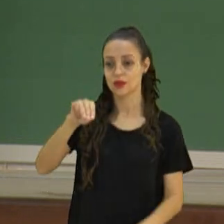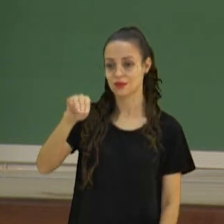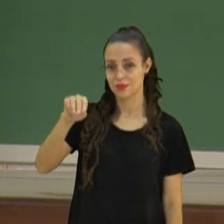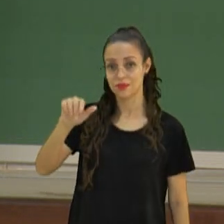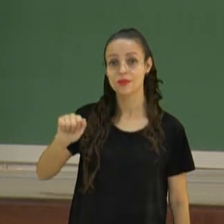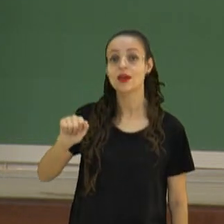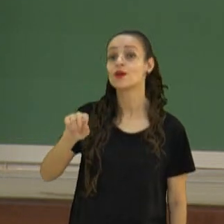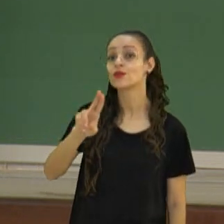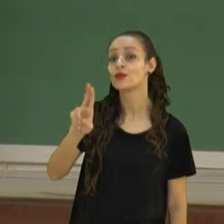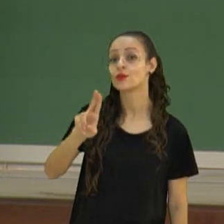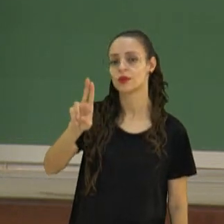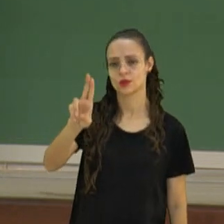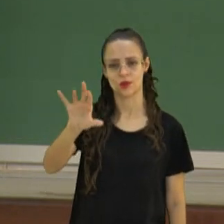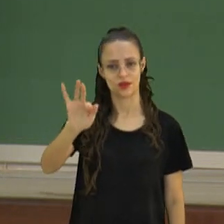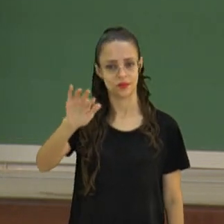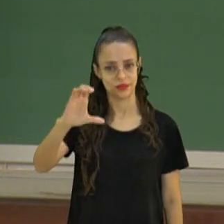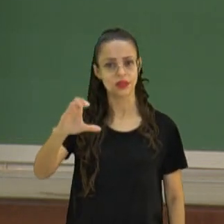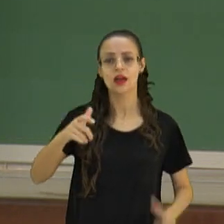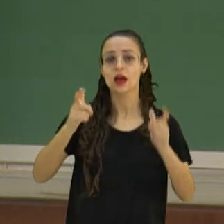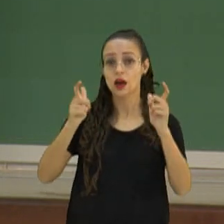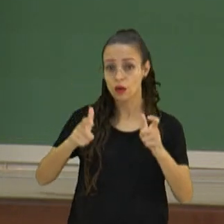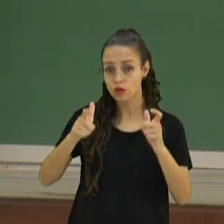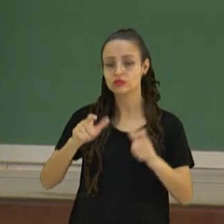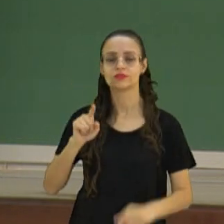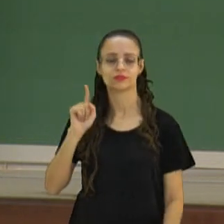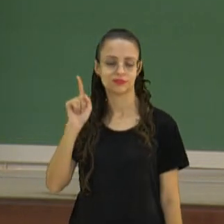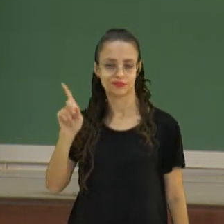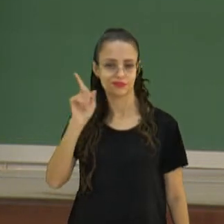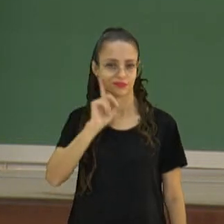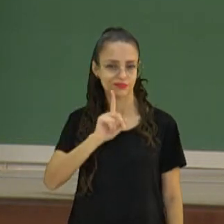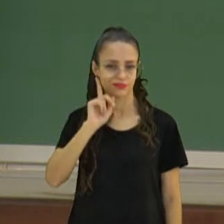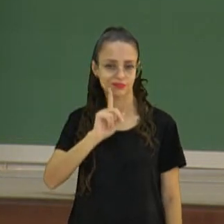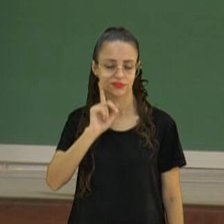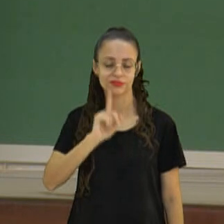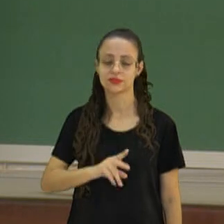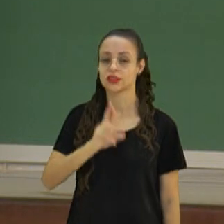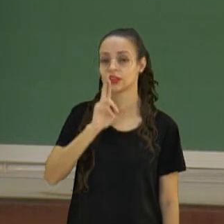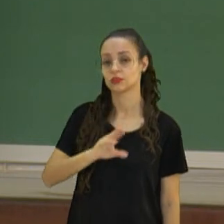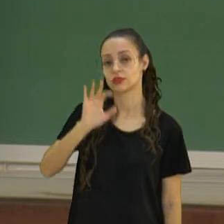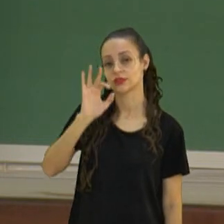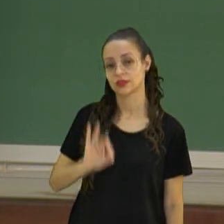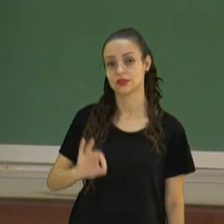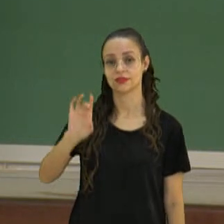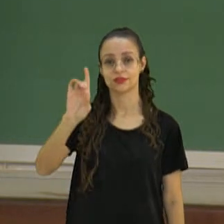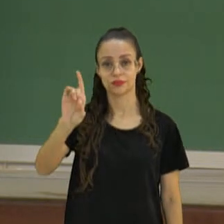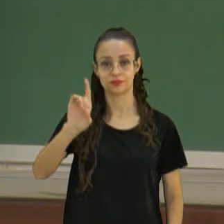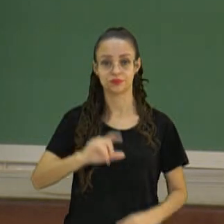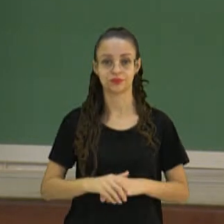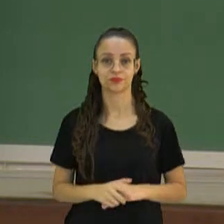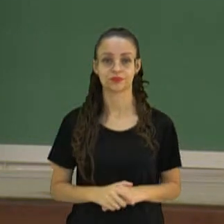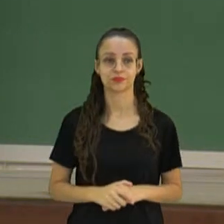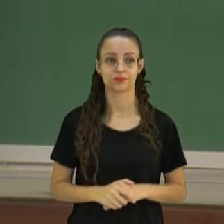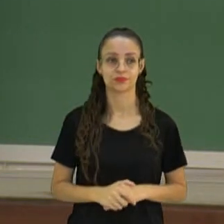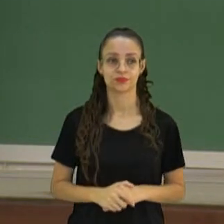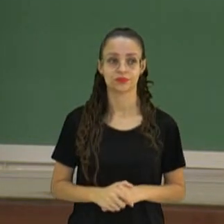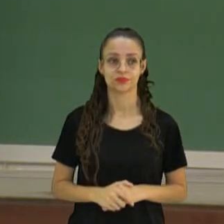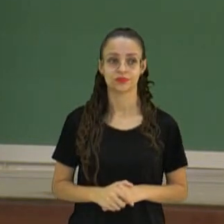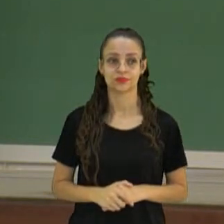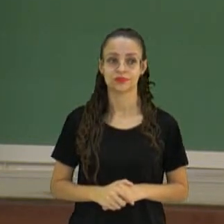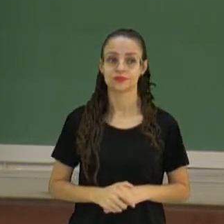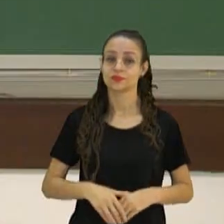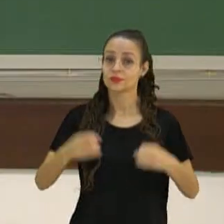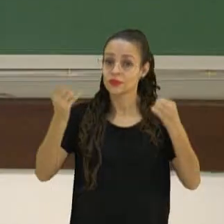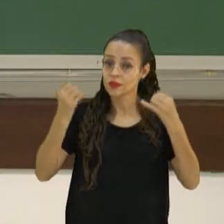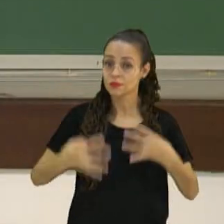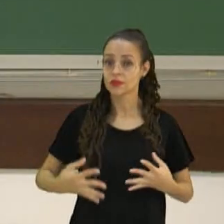né, ocorreu nos Estados Unidos, tá? Aqui para vocês. Resposta correta, letra B. Então, como eu falei para vocês,